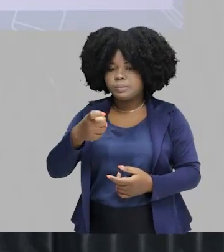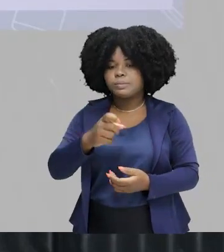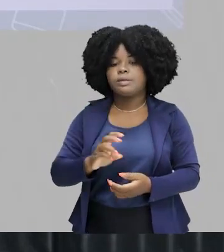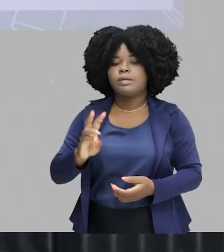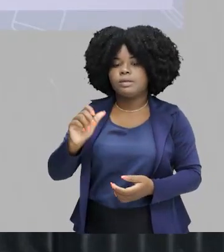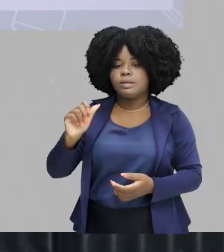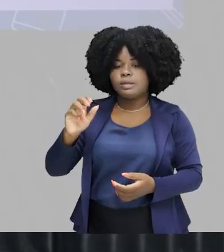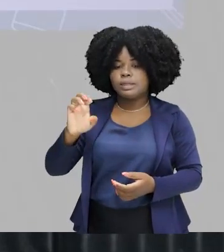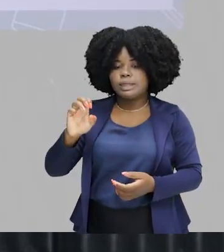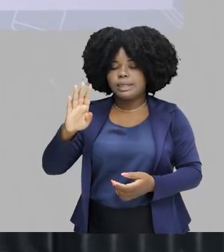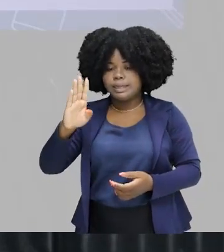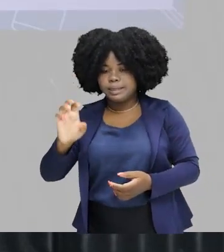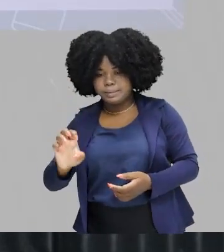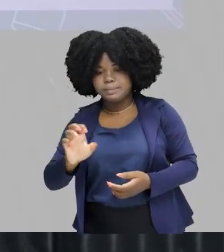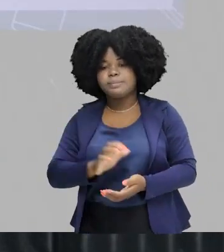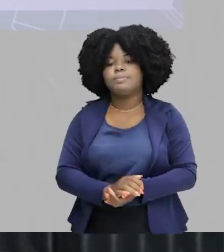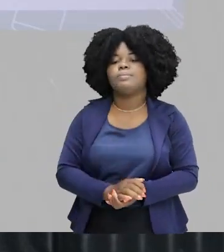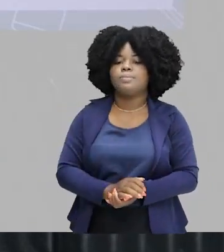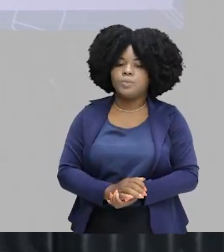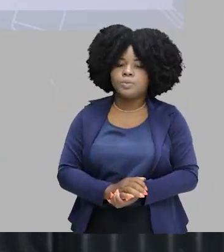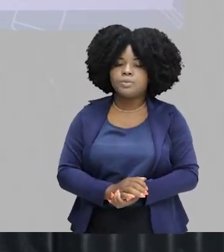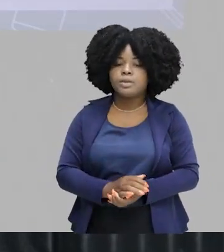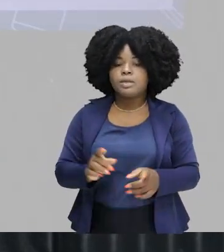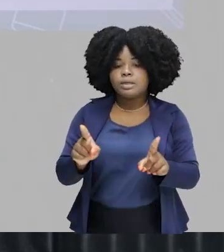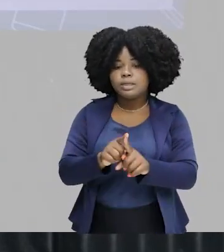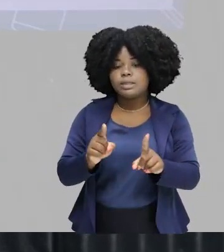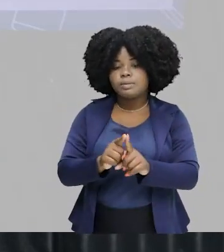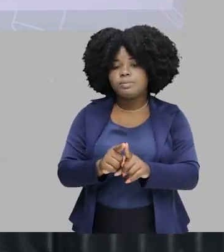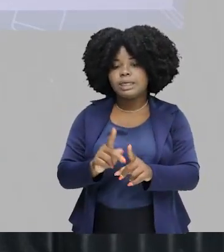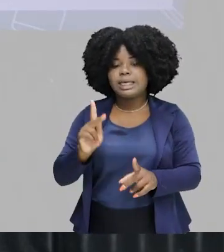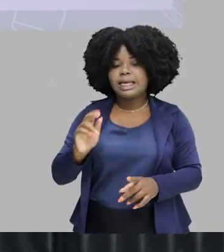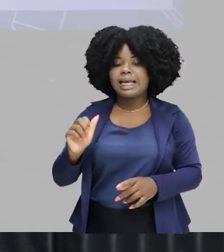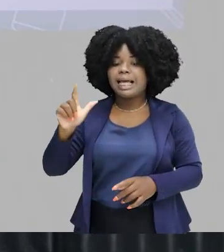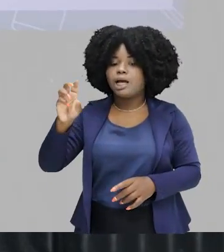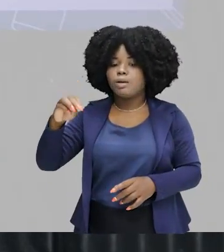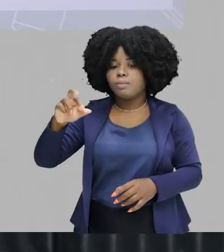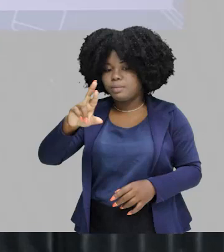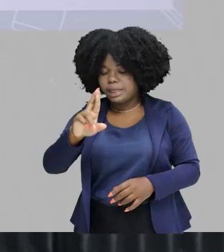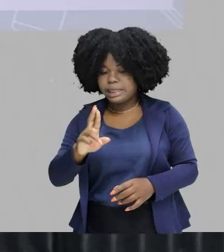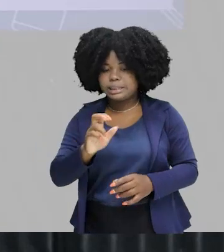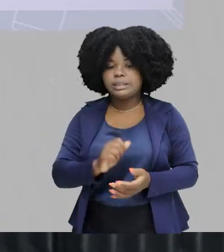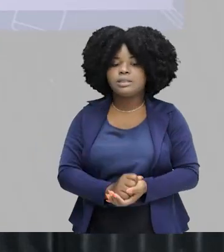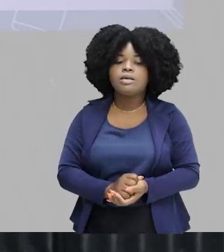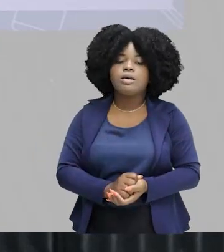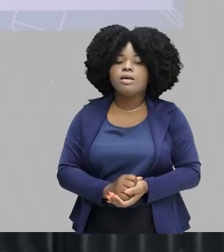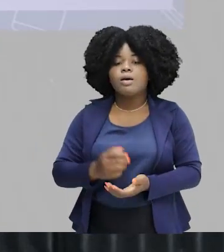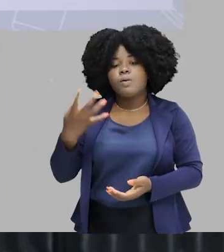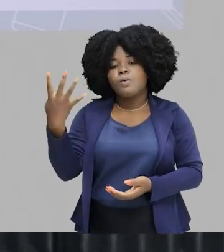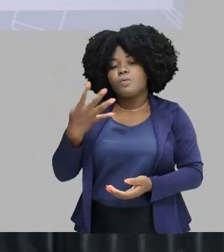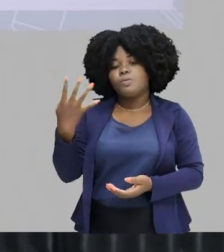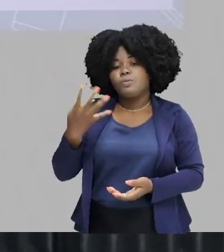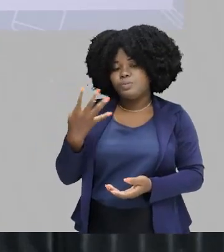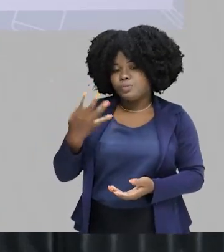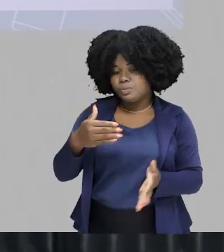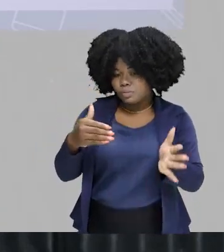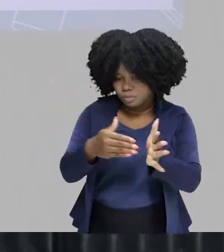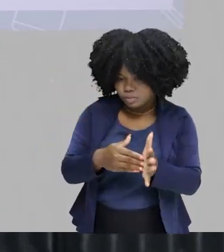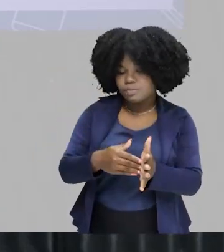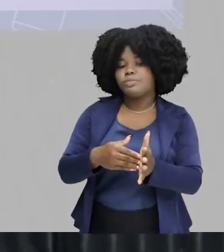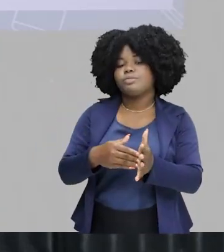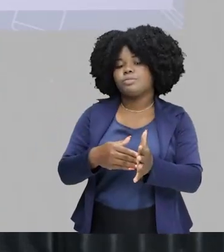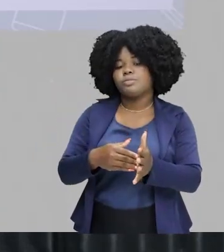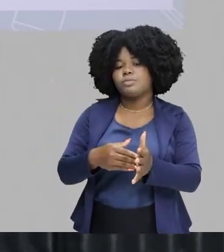das classes sociais. E para fechar a nossa aula, vamos falar de 2 autores mais contemporâneos. Lembrando que os